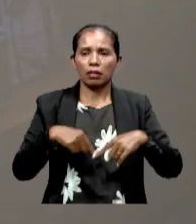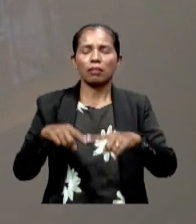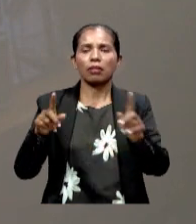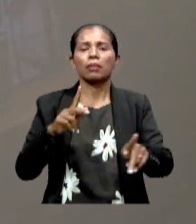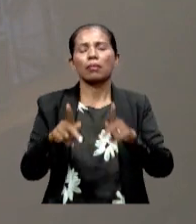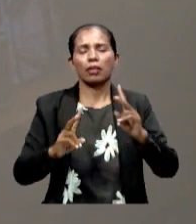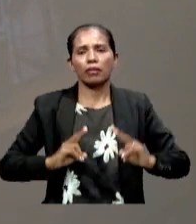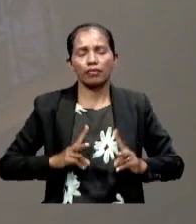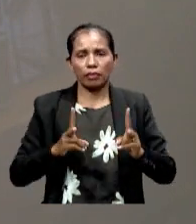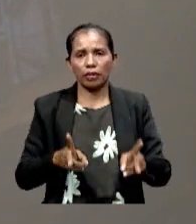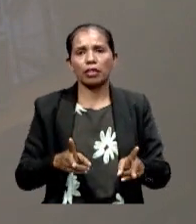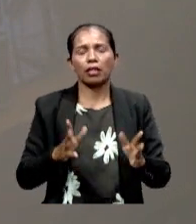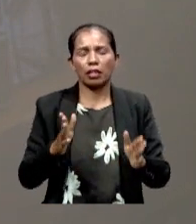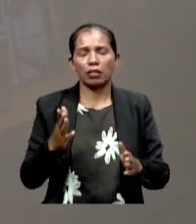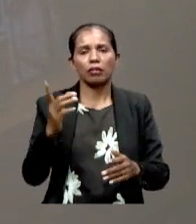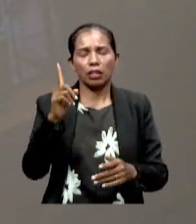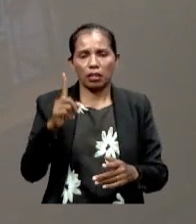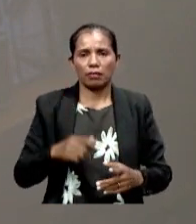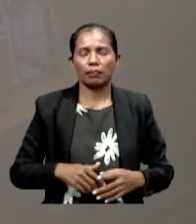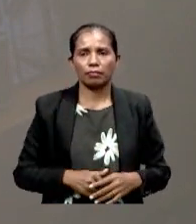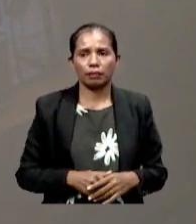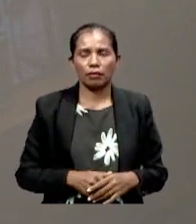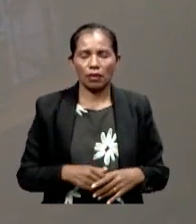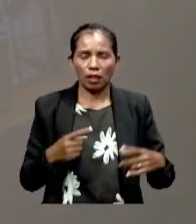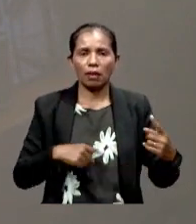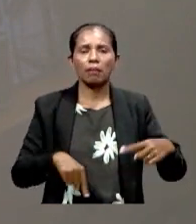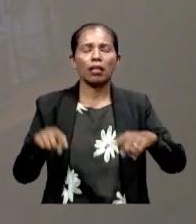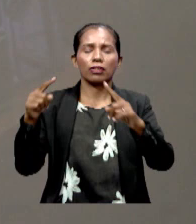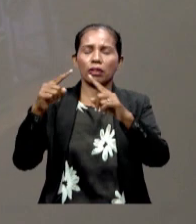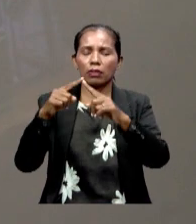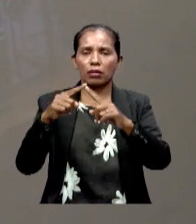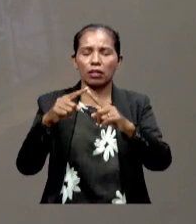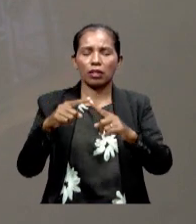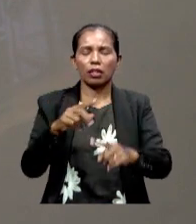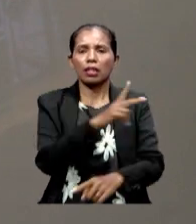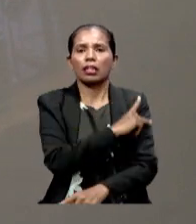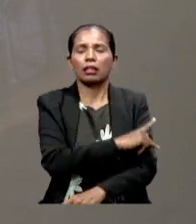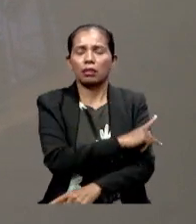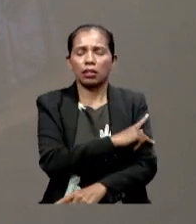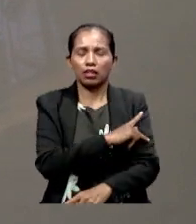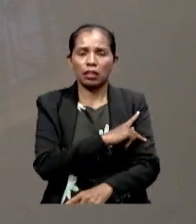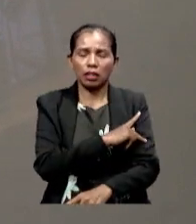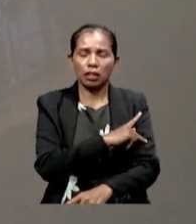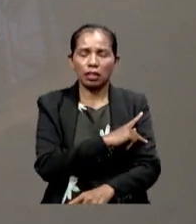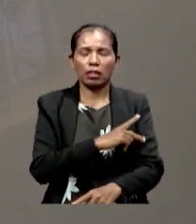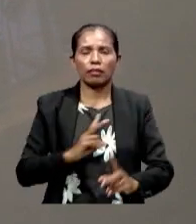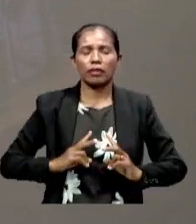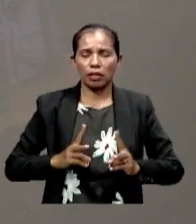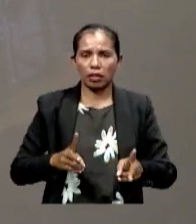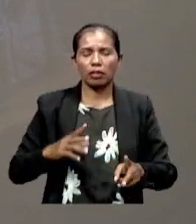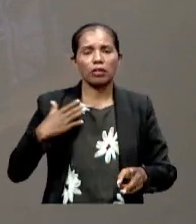ida. Ne mos ba to i ha be clínica veterano sirnia. Senhora Sira é nebá de